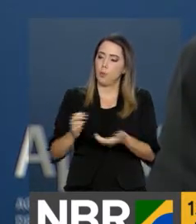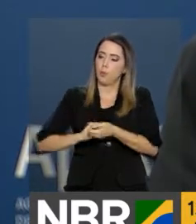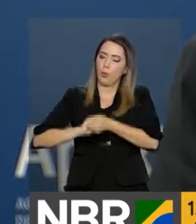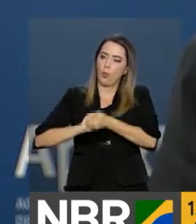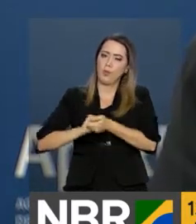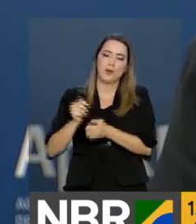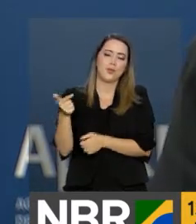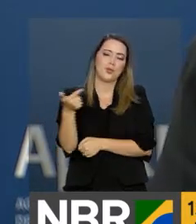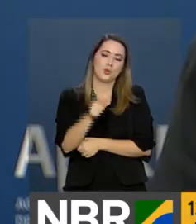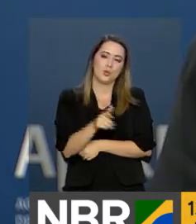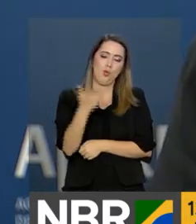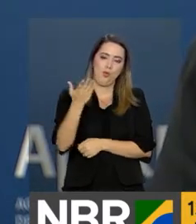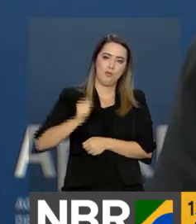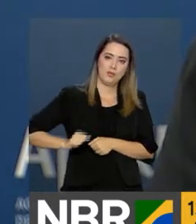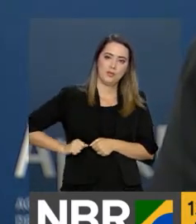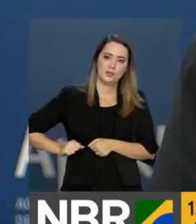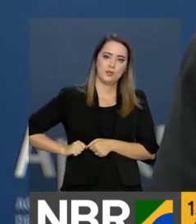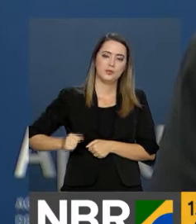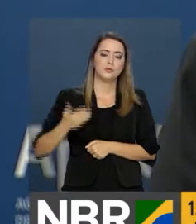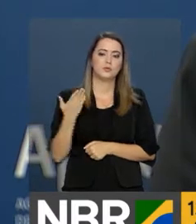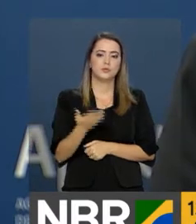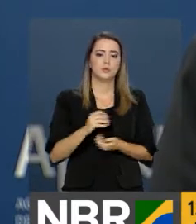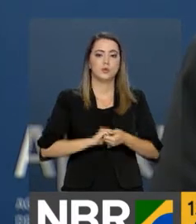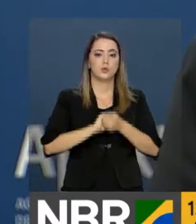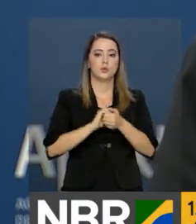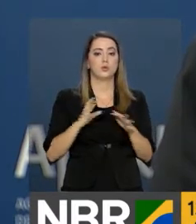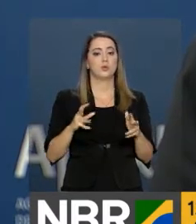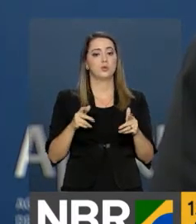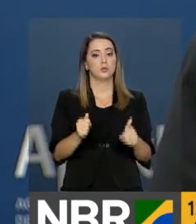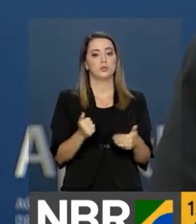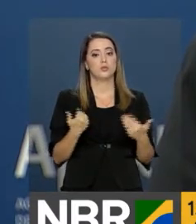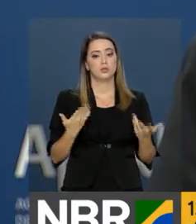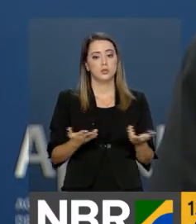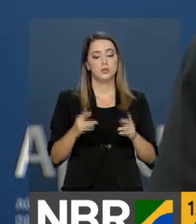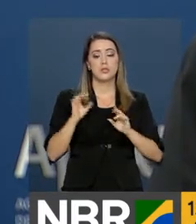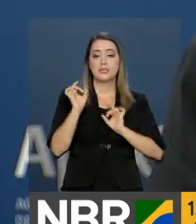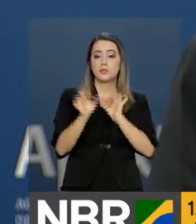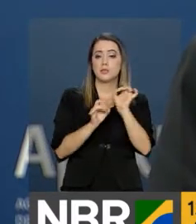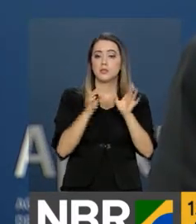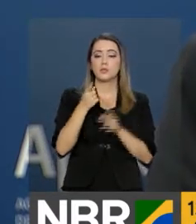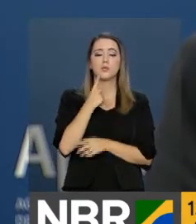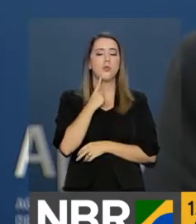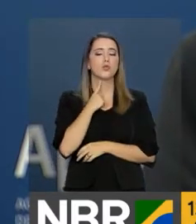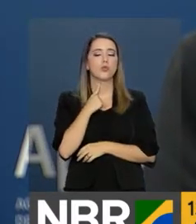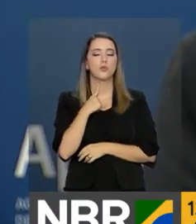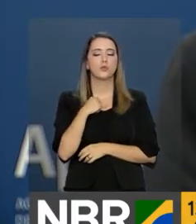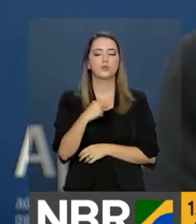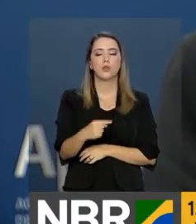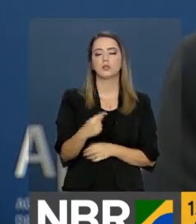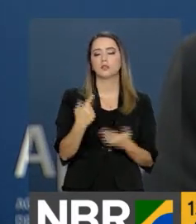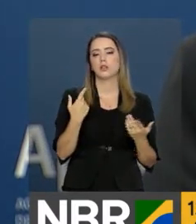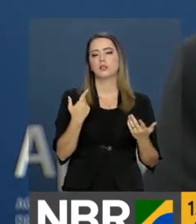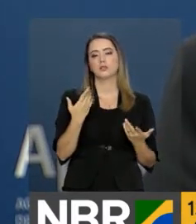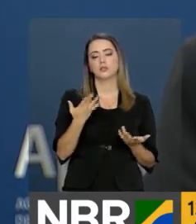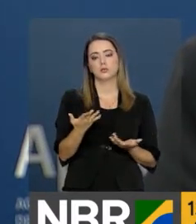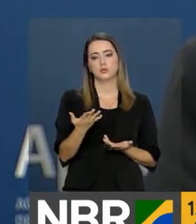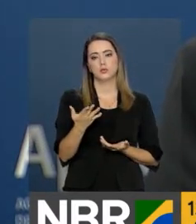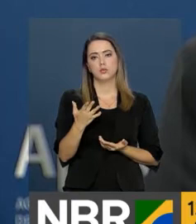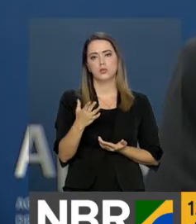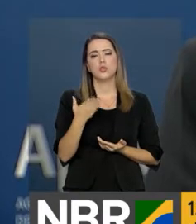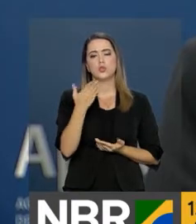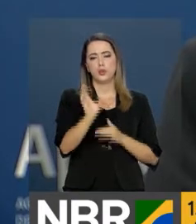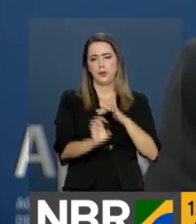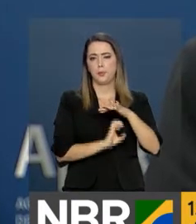ao embaixador Roberto Jaguaribe, meus cumprimentos a todos, e especialmente o desejo de que a